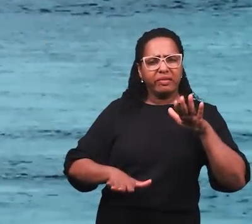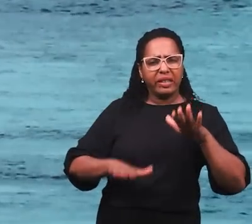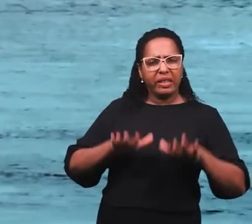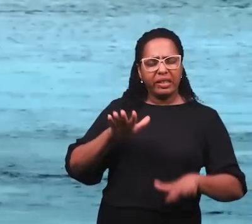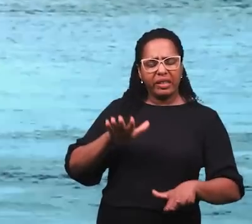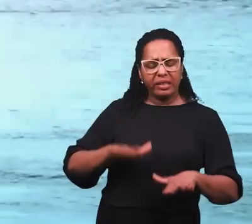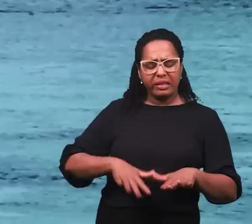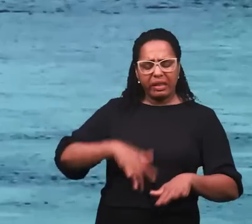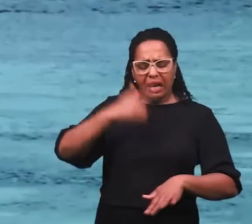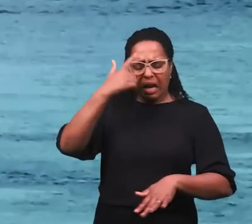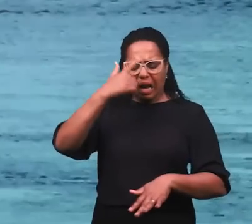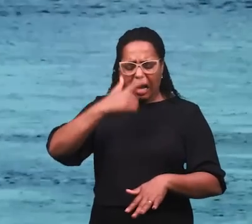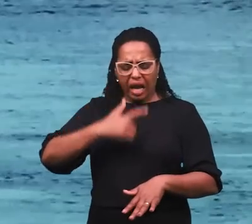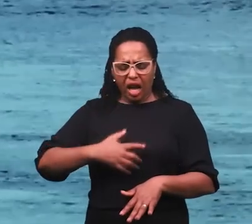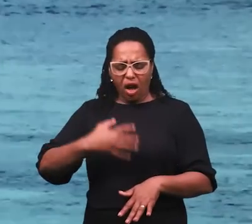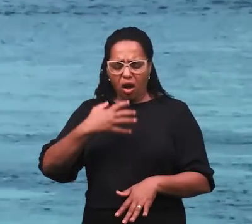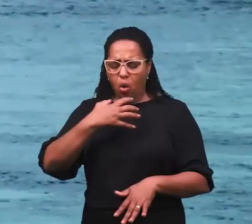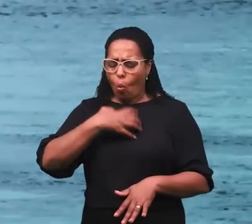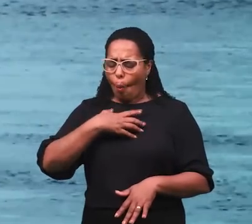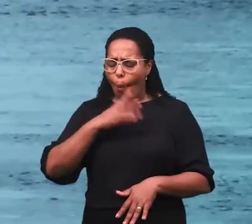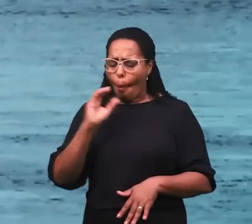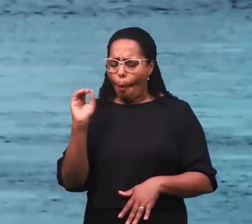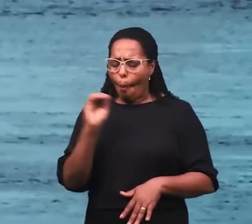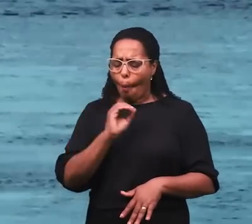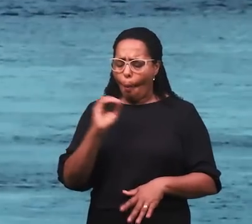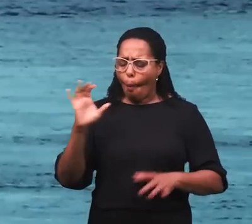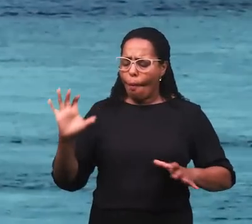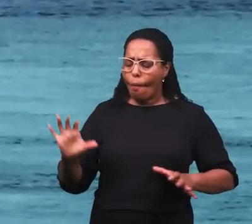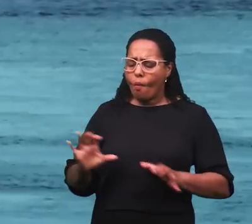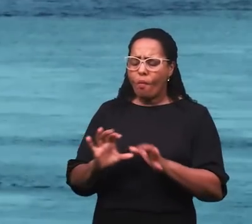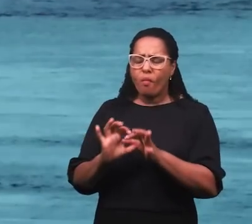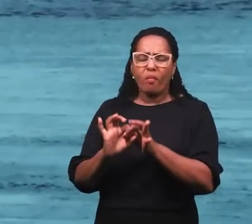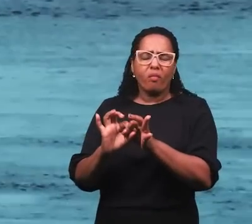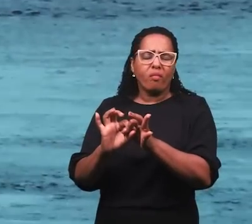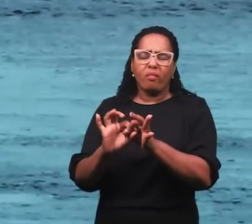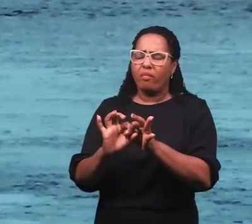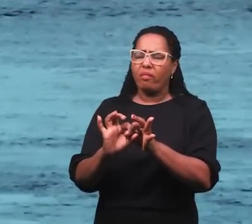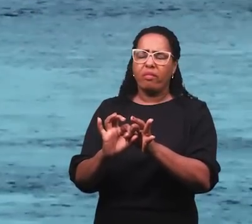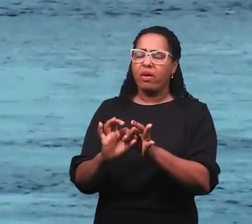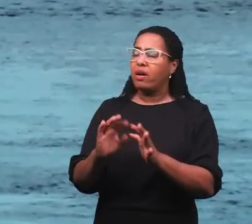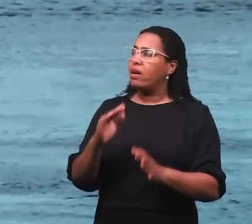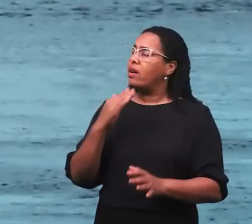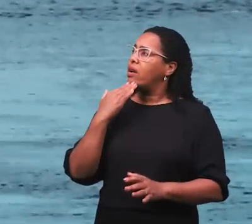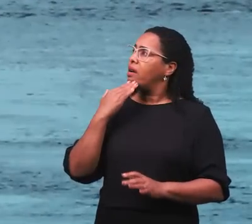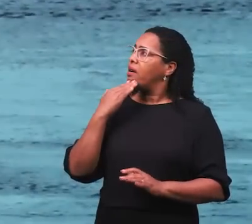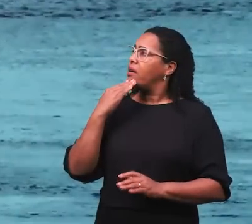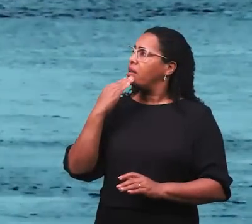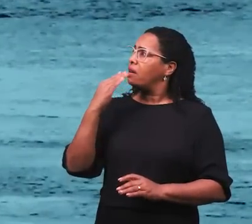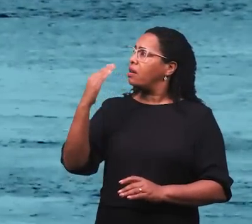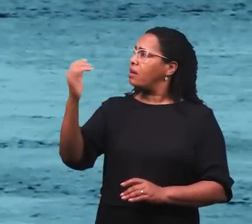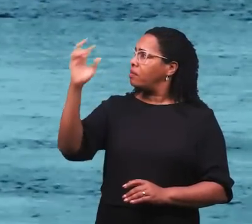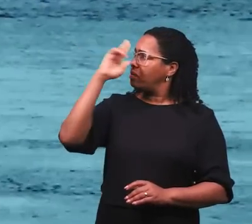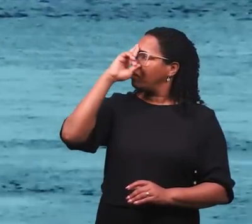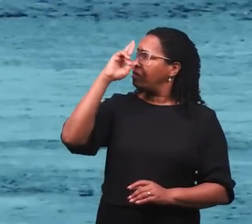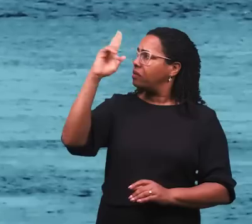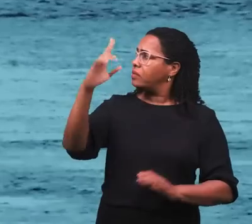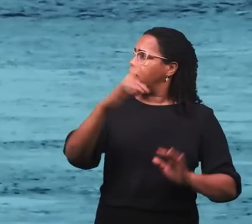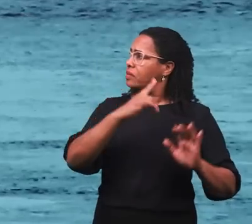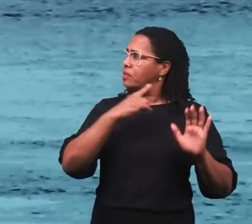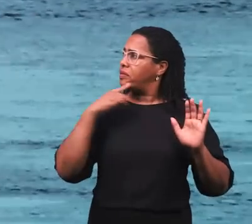comunhão não posso eu sentir, Senhor,